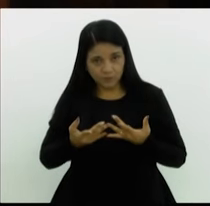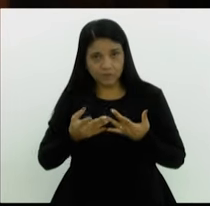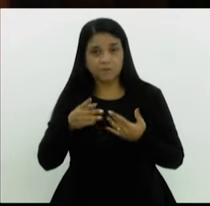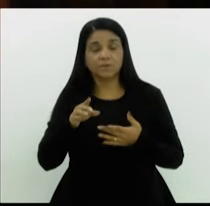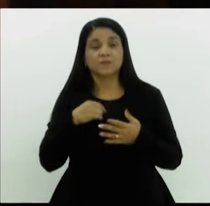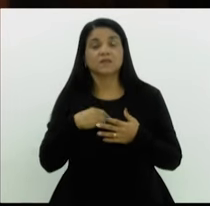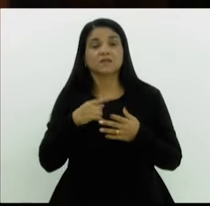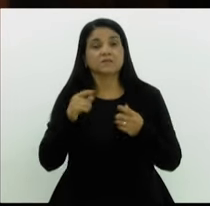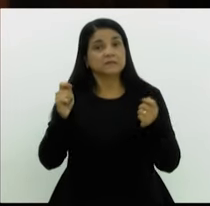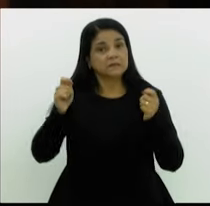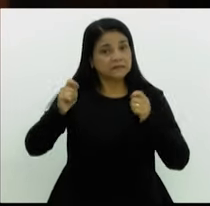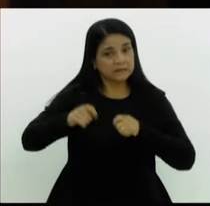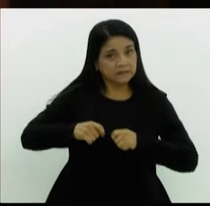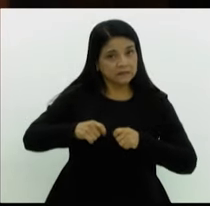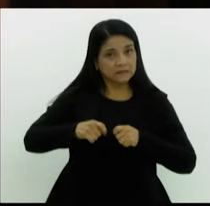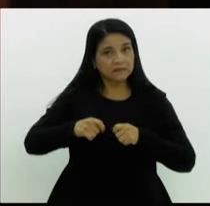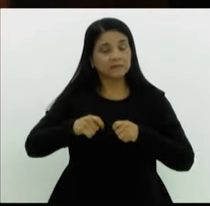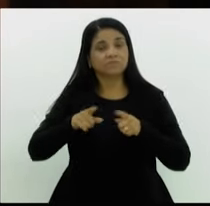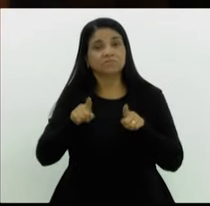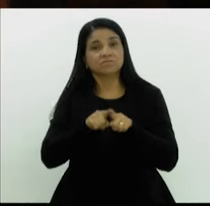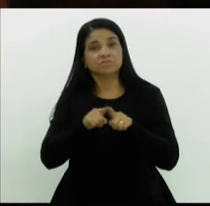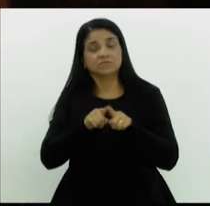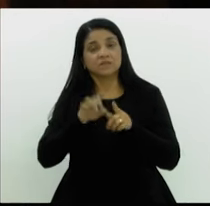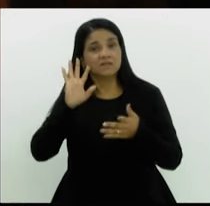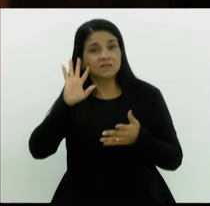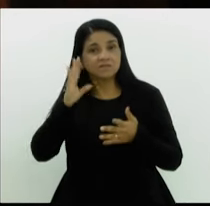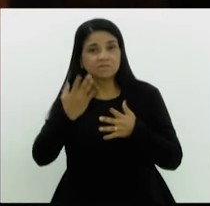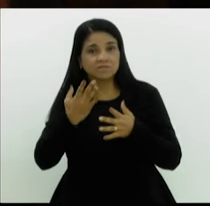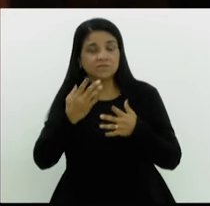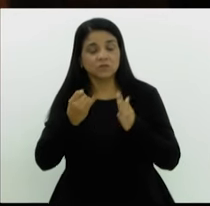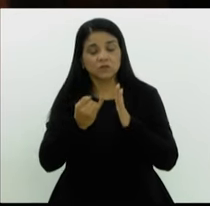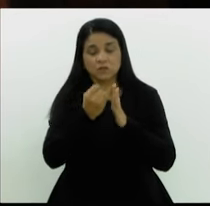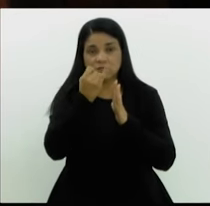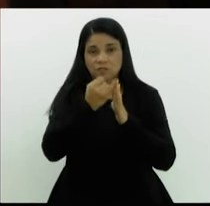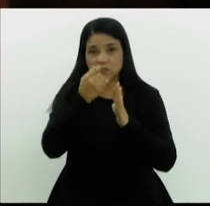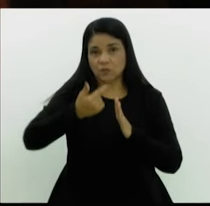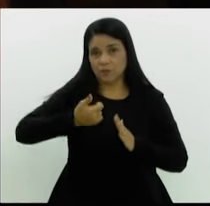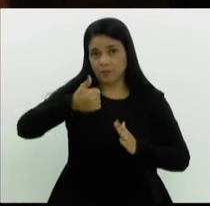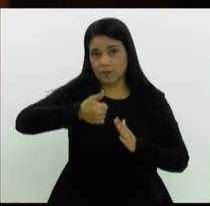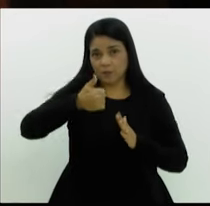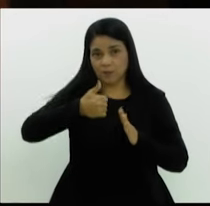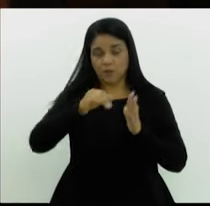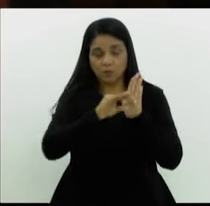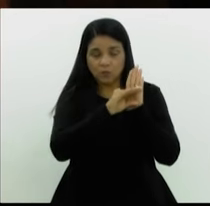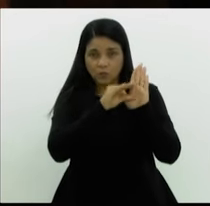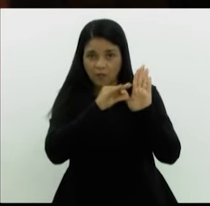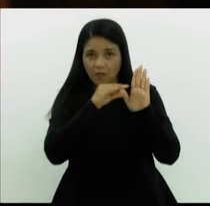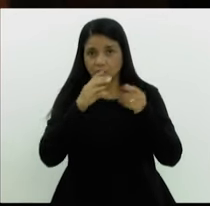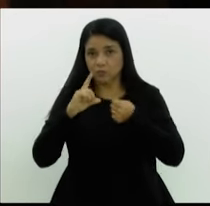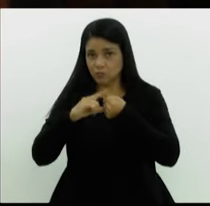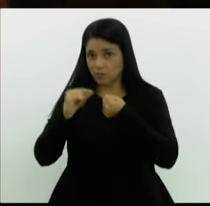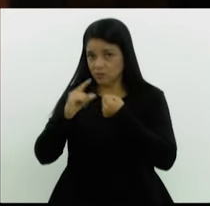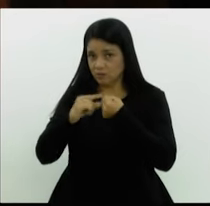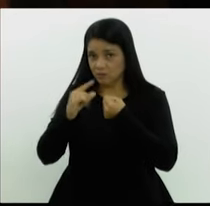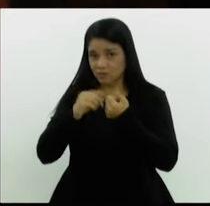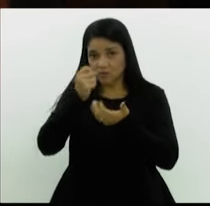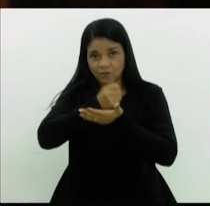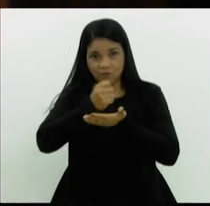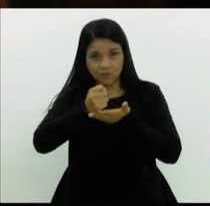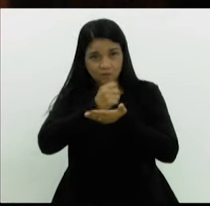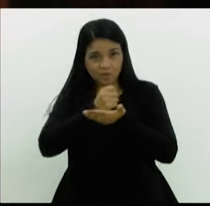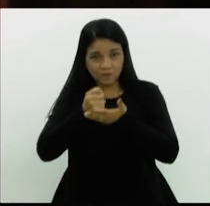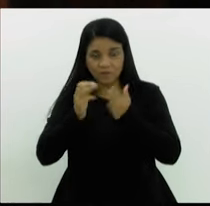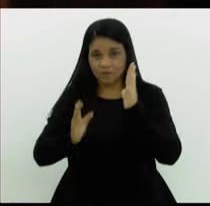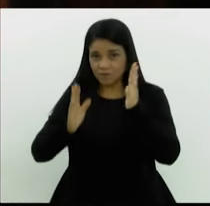nas hipóteses das vacâncias definidas no inciso 1º do caput deste artigo, a contratação